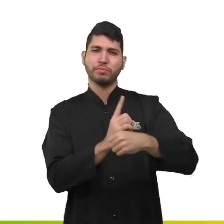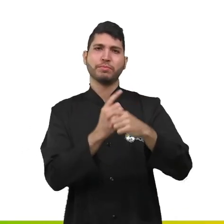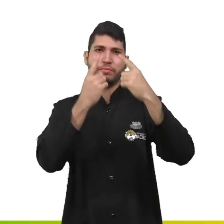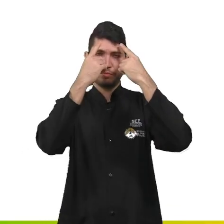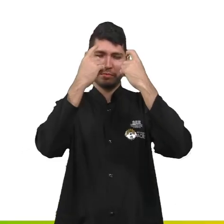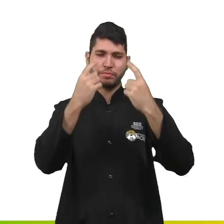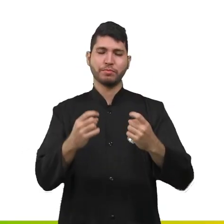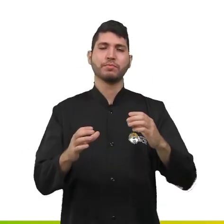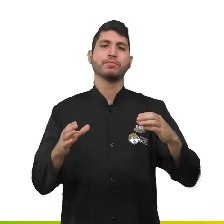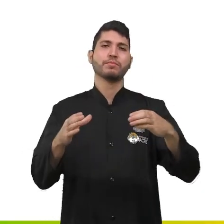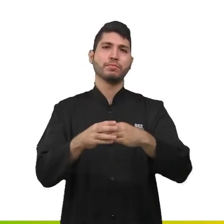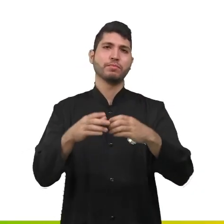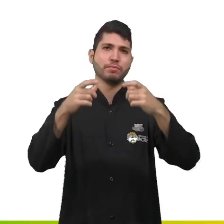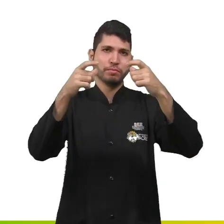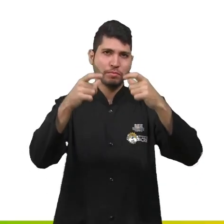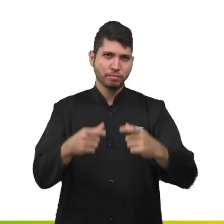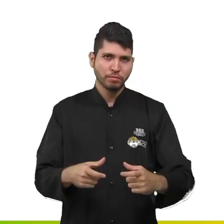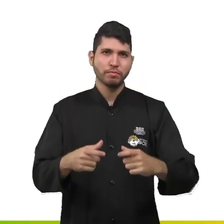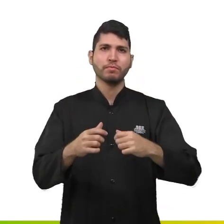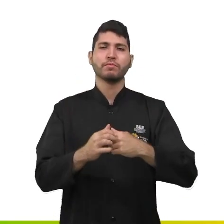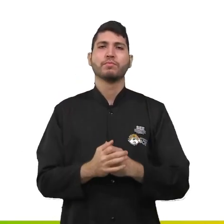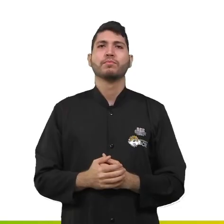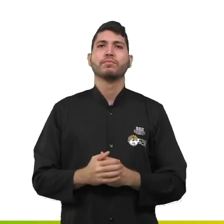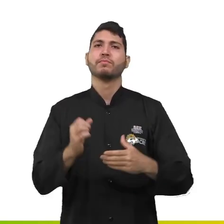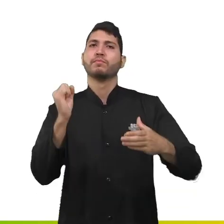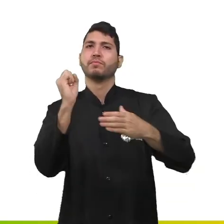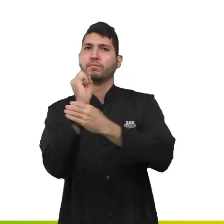comunidade local, promover